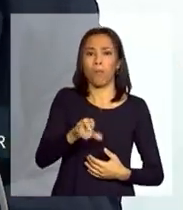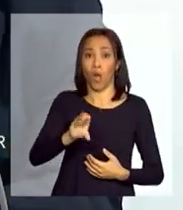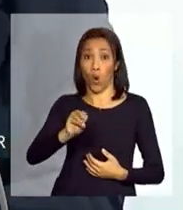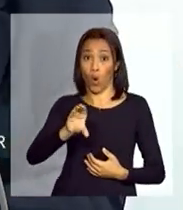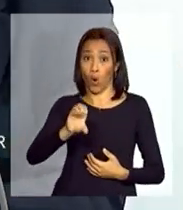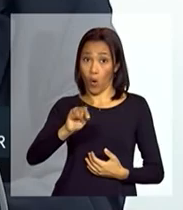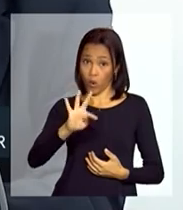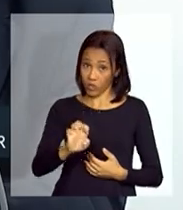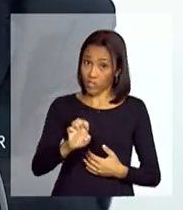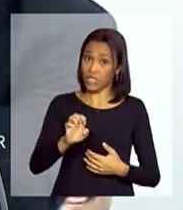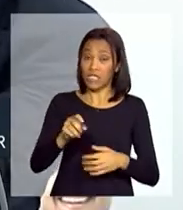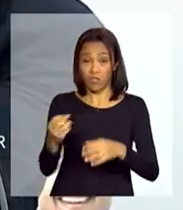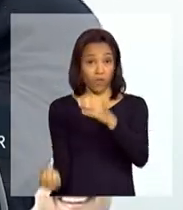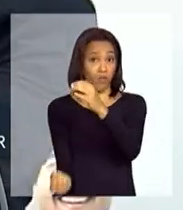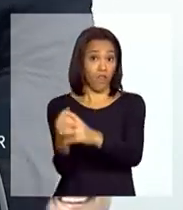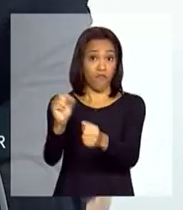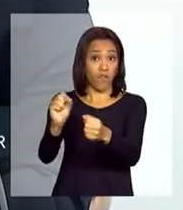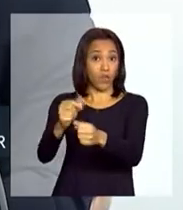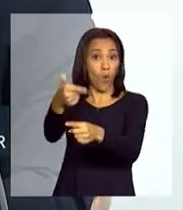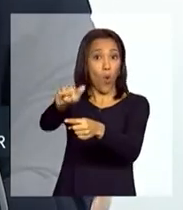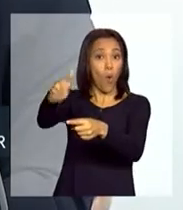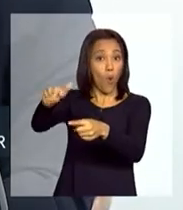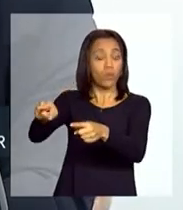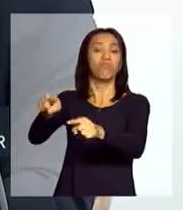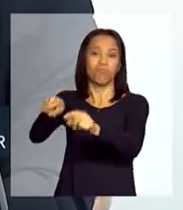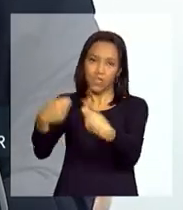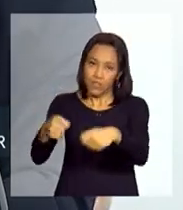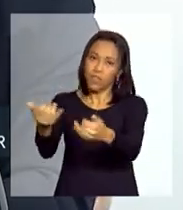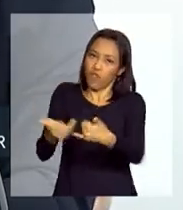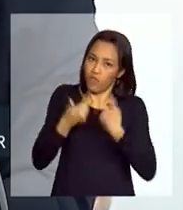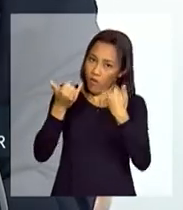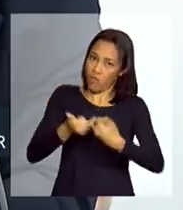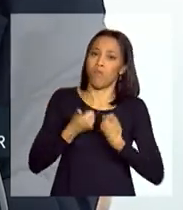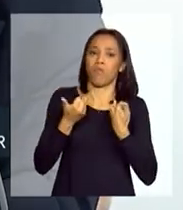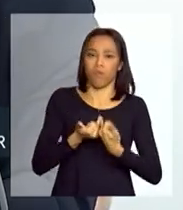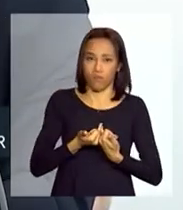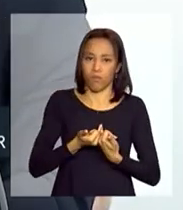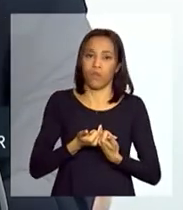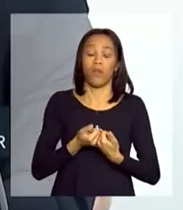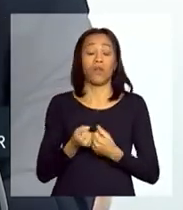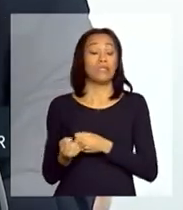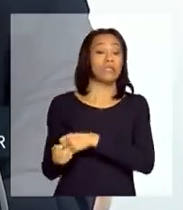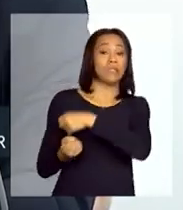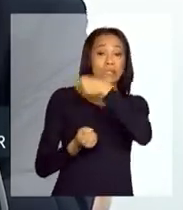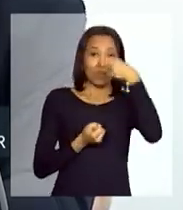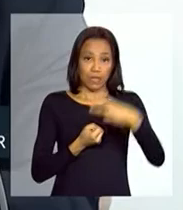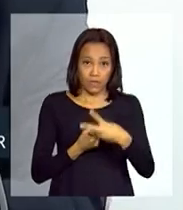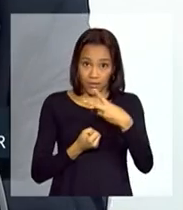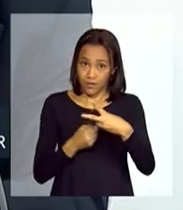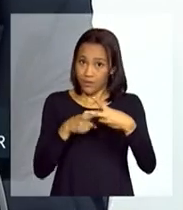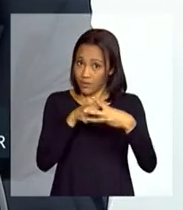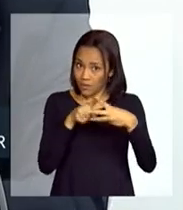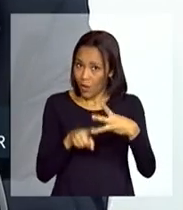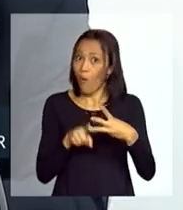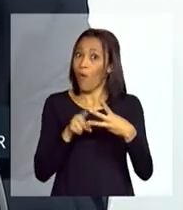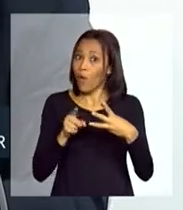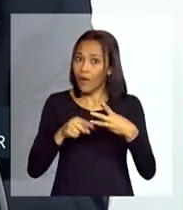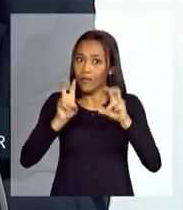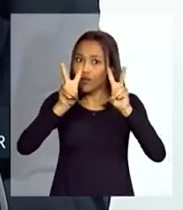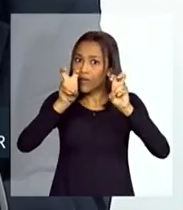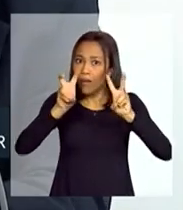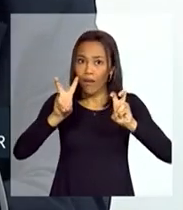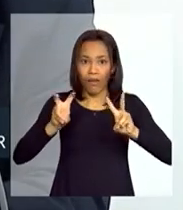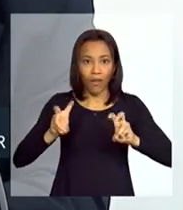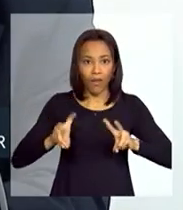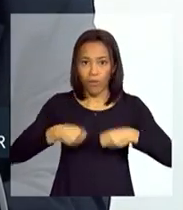tantos quantos pacotes foram criados os bancos tem que informar os seus clientes a terceira questão nesse plano Olha a quantidade de assunto que nós estamos falando